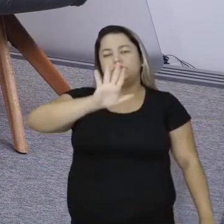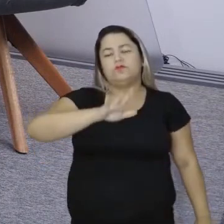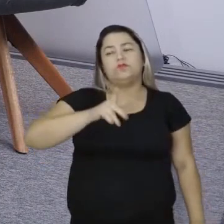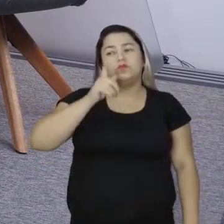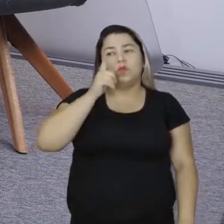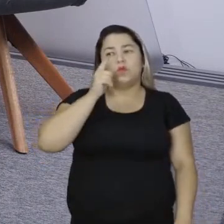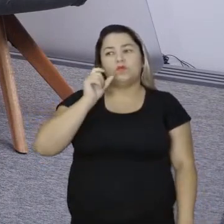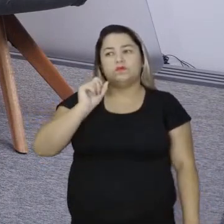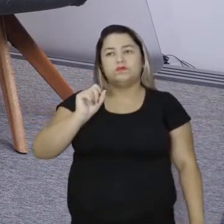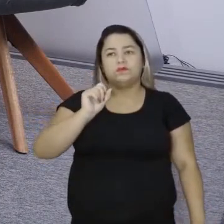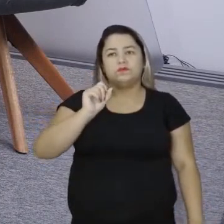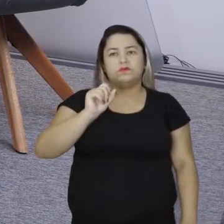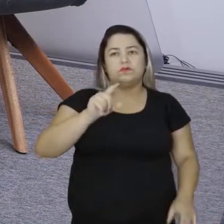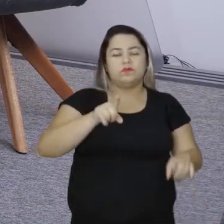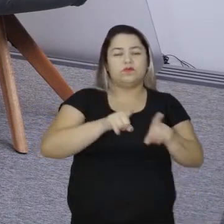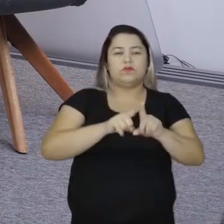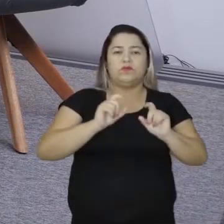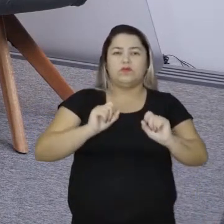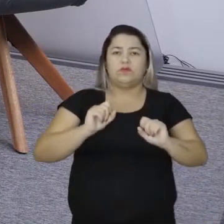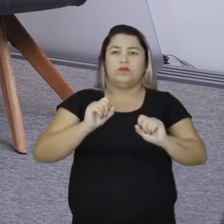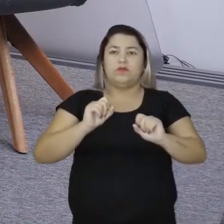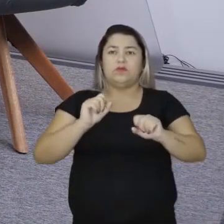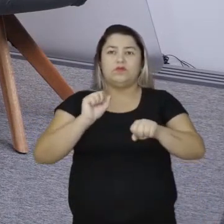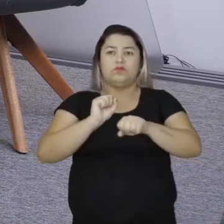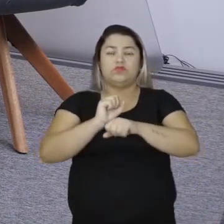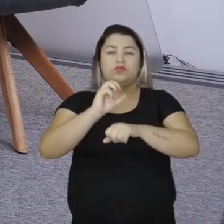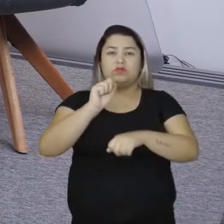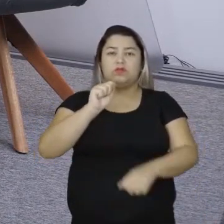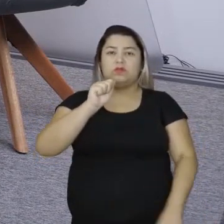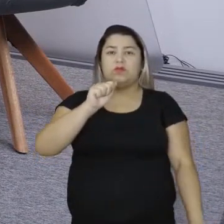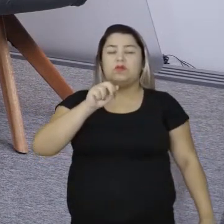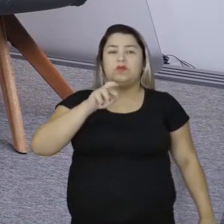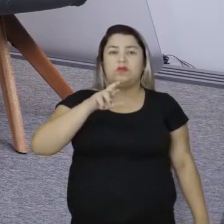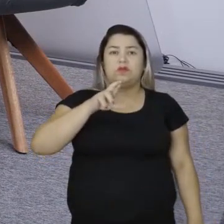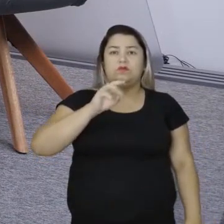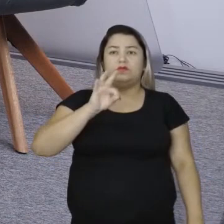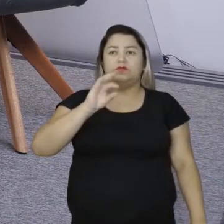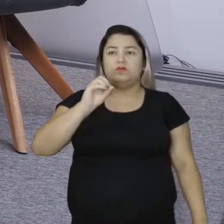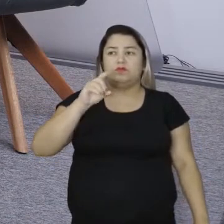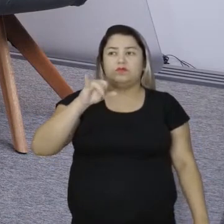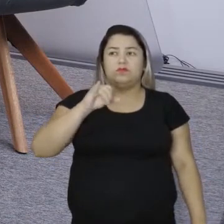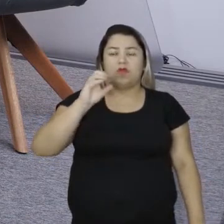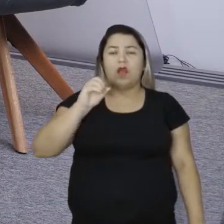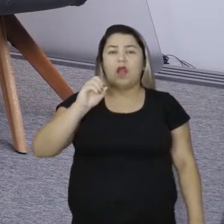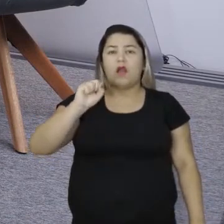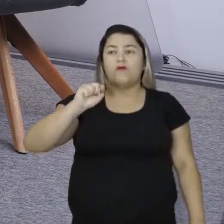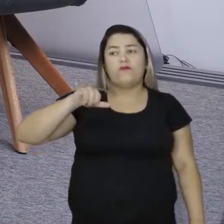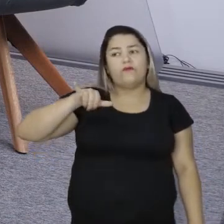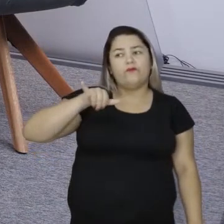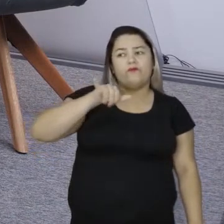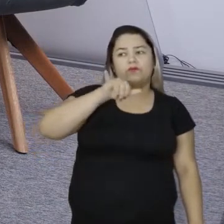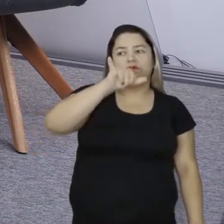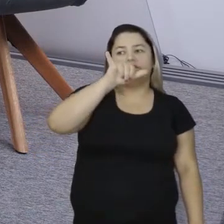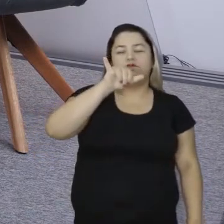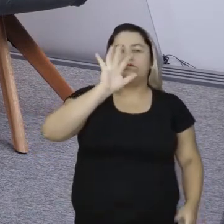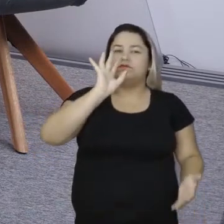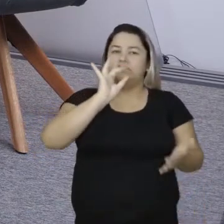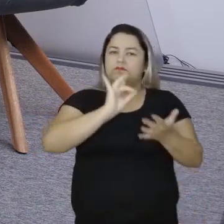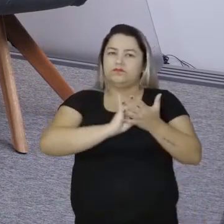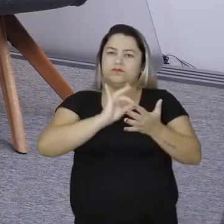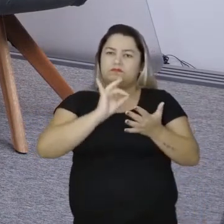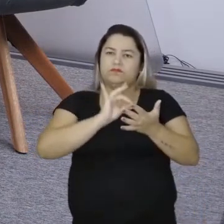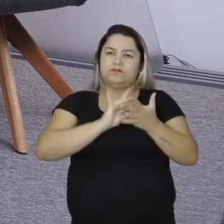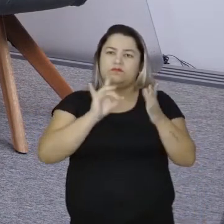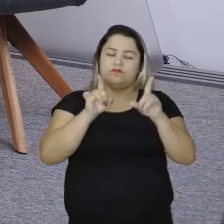Ceará, desculpa, que proíbe a pulverização de agrotóxicos com aviões. Isso também é um fator que